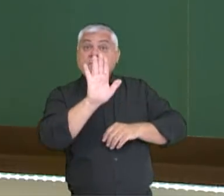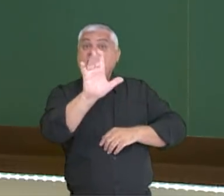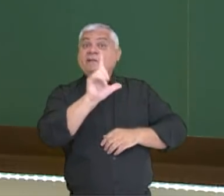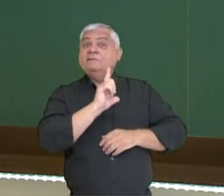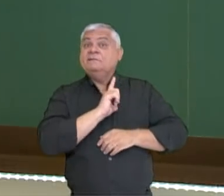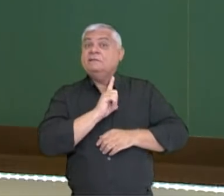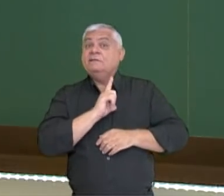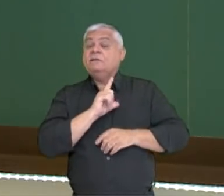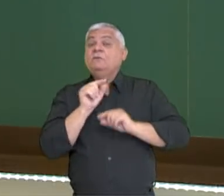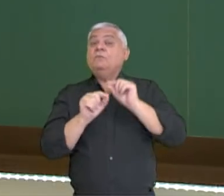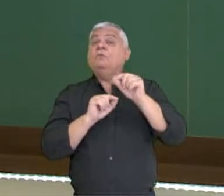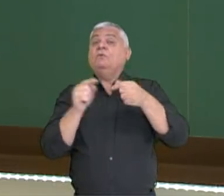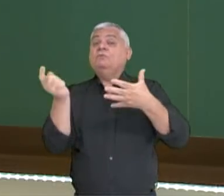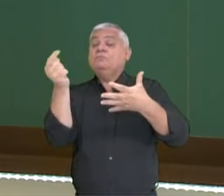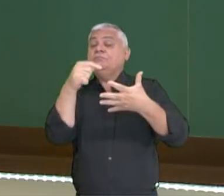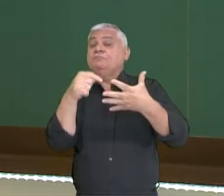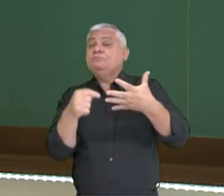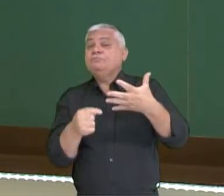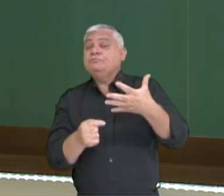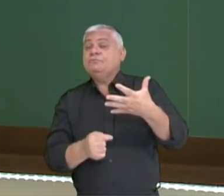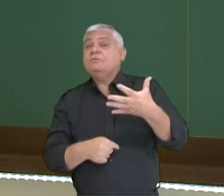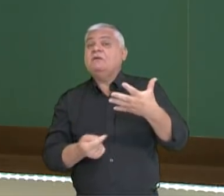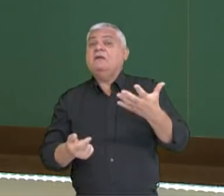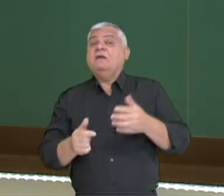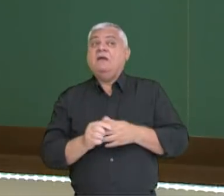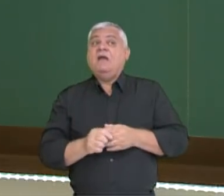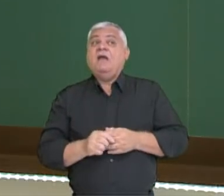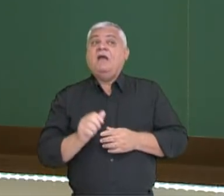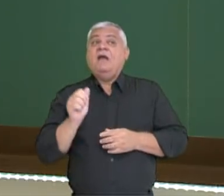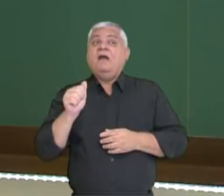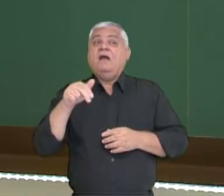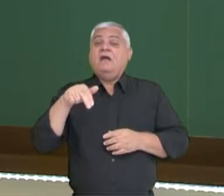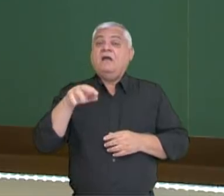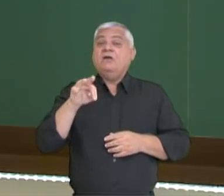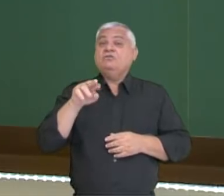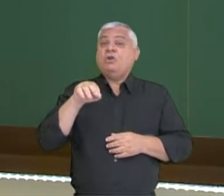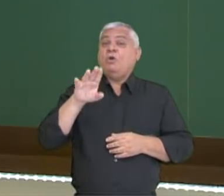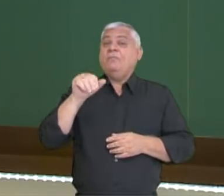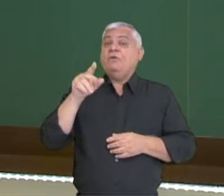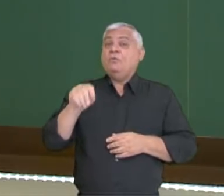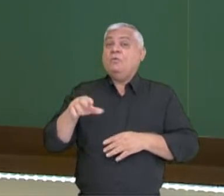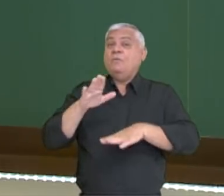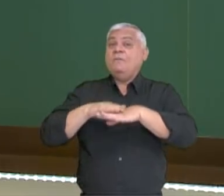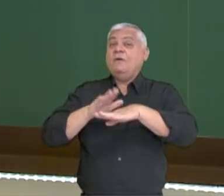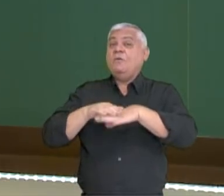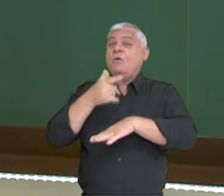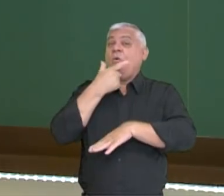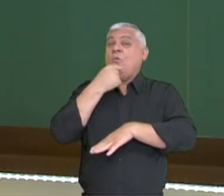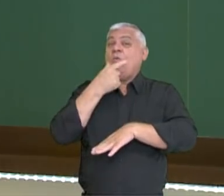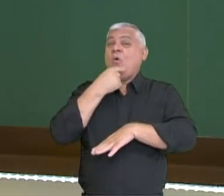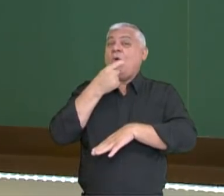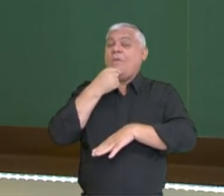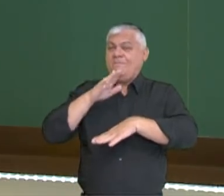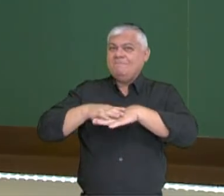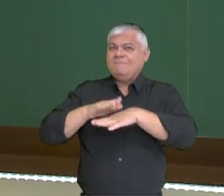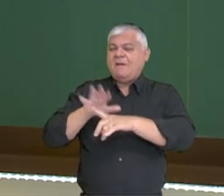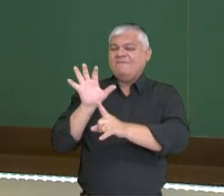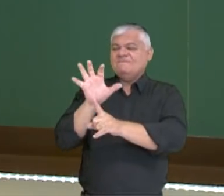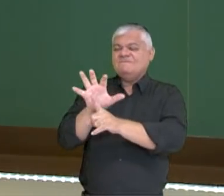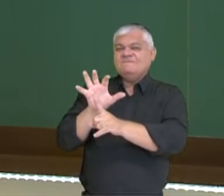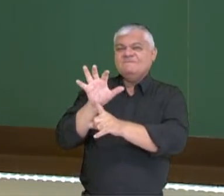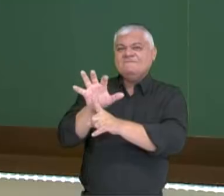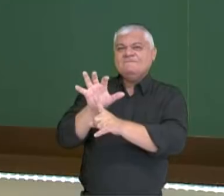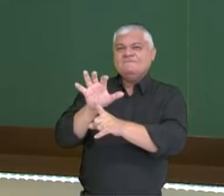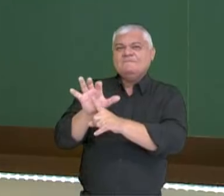existem, outros fatores que a gente chama de antrópicos, que é o homem que acaba se tornando um dos